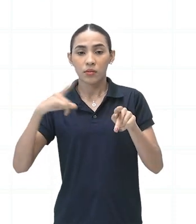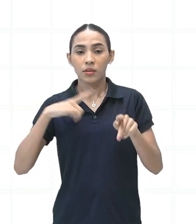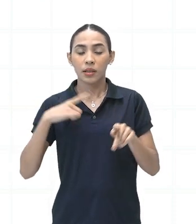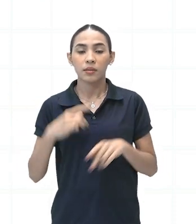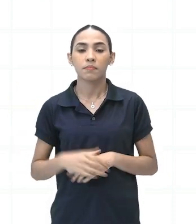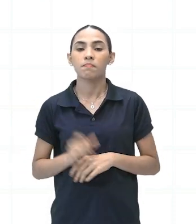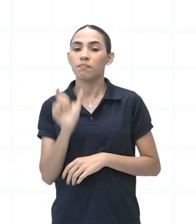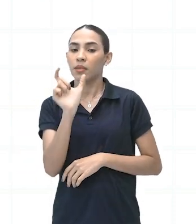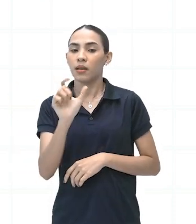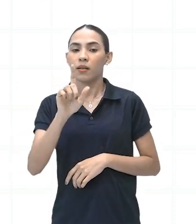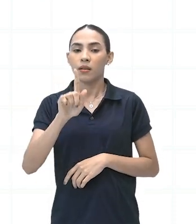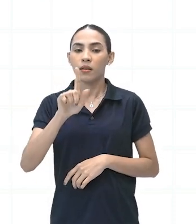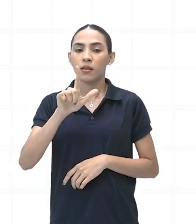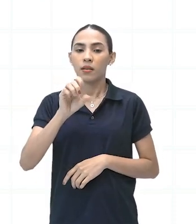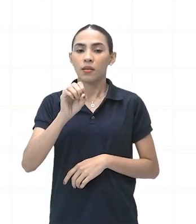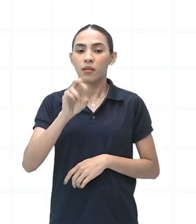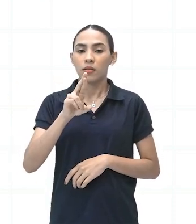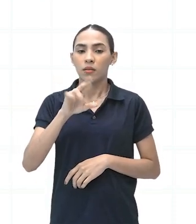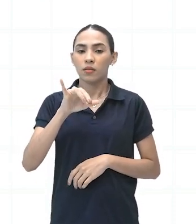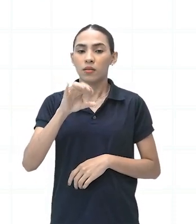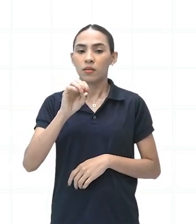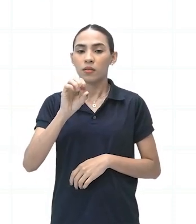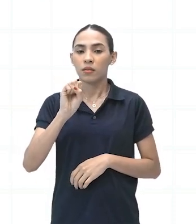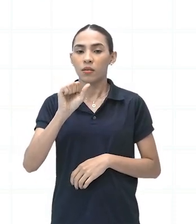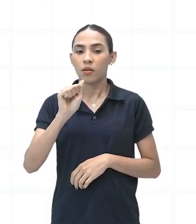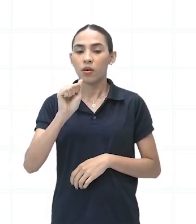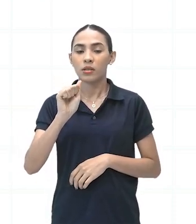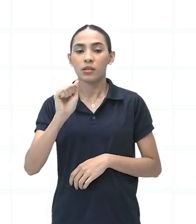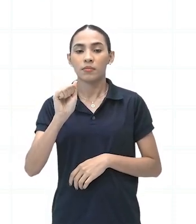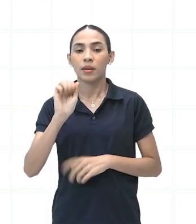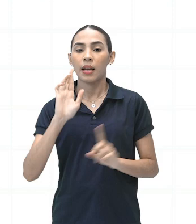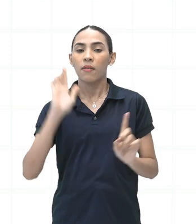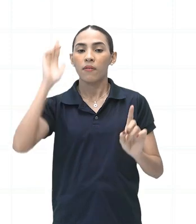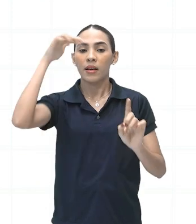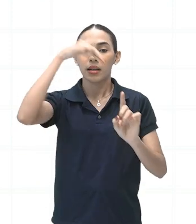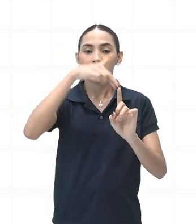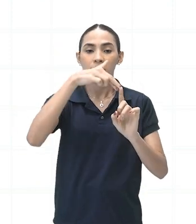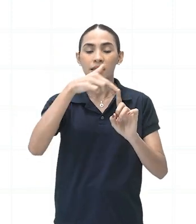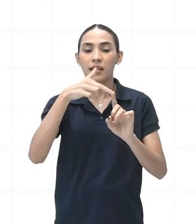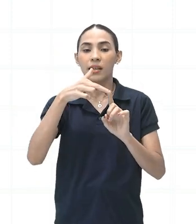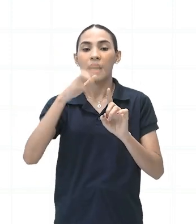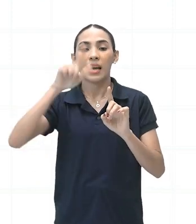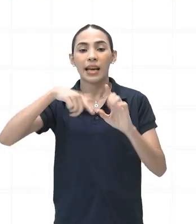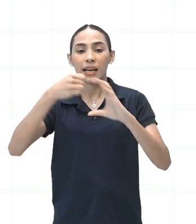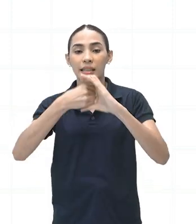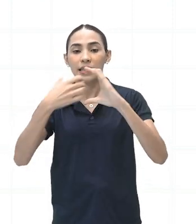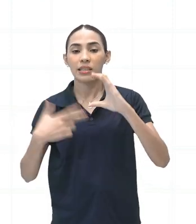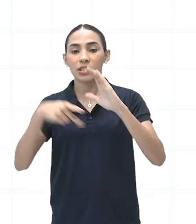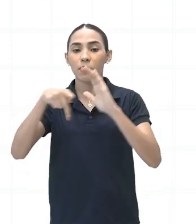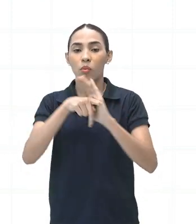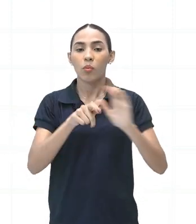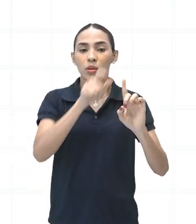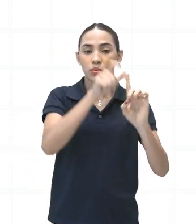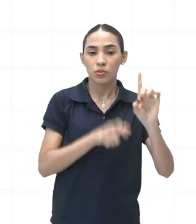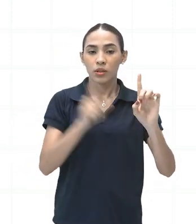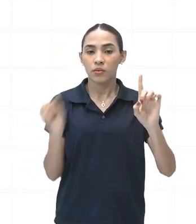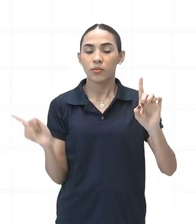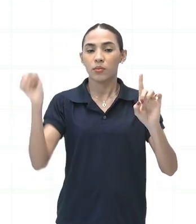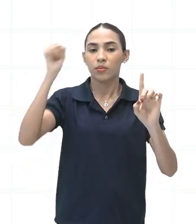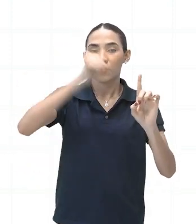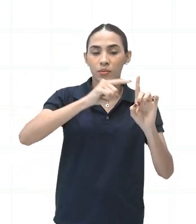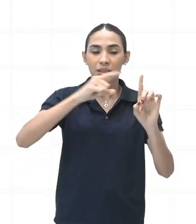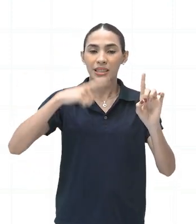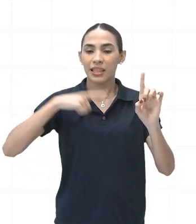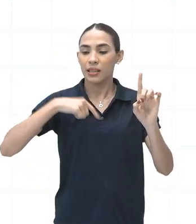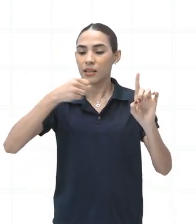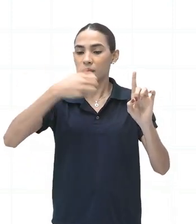palavra gloriosa. A palavra gloriosa está dando aí uma caracterização do meu sujeito. É uma palavra que caracteriza,